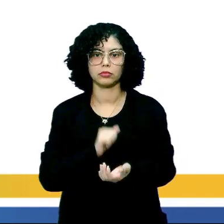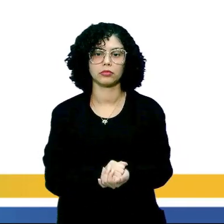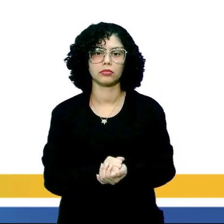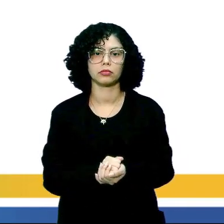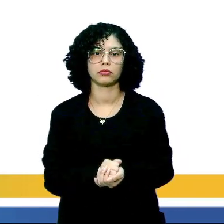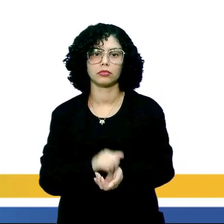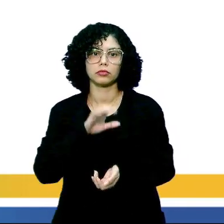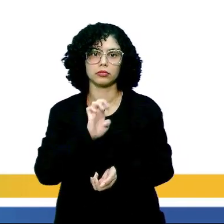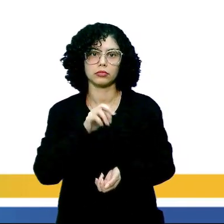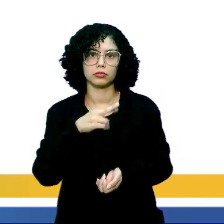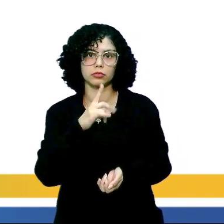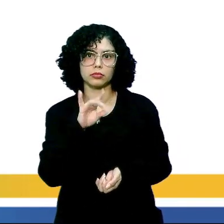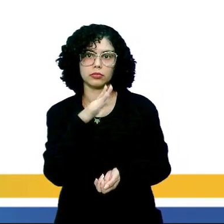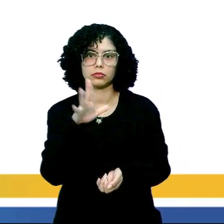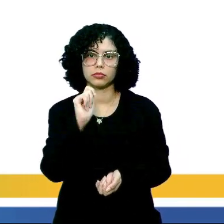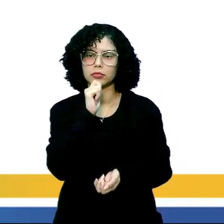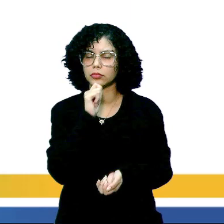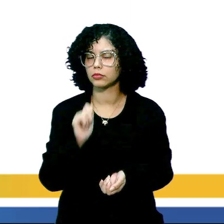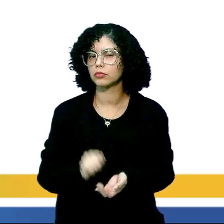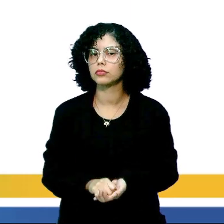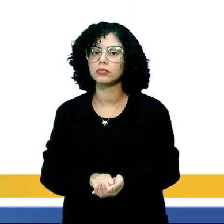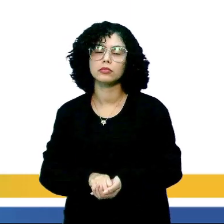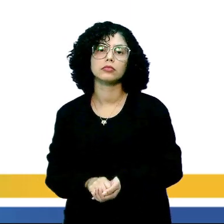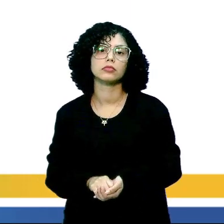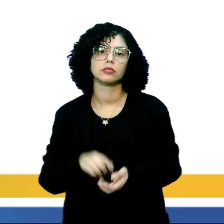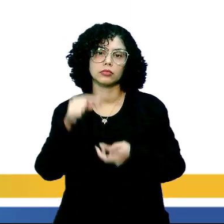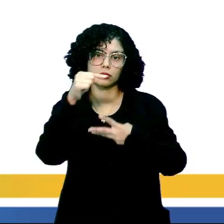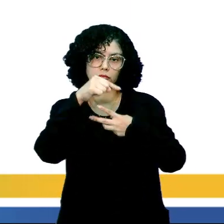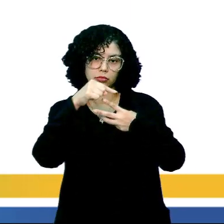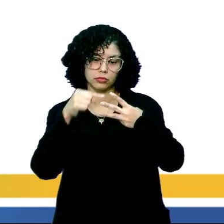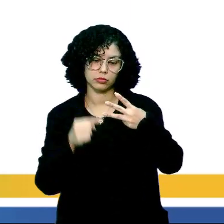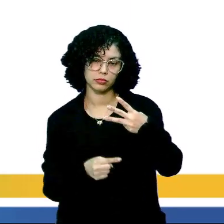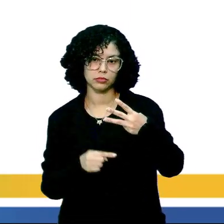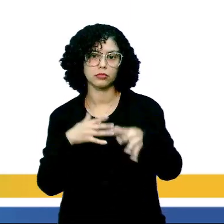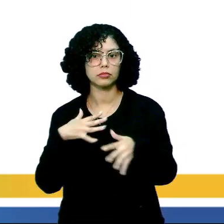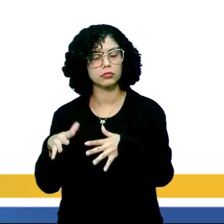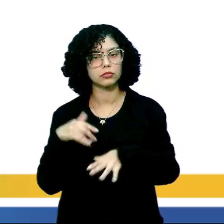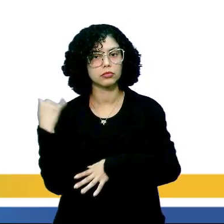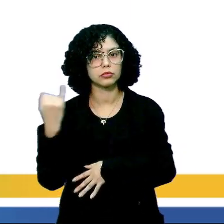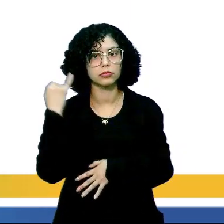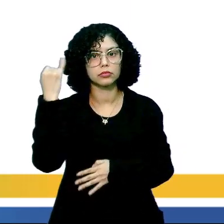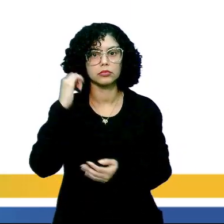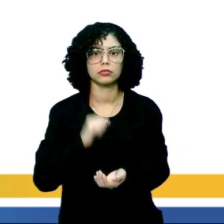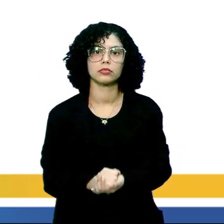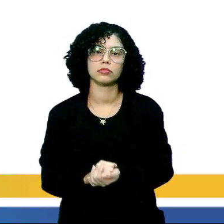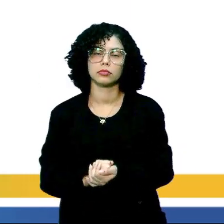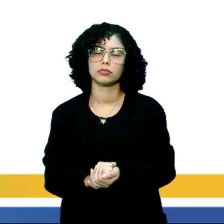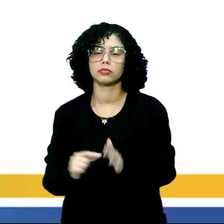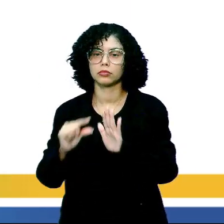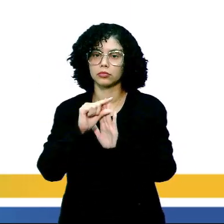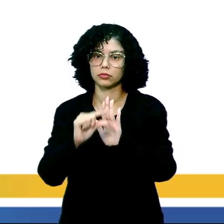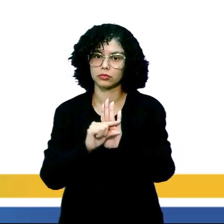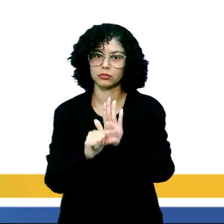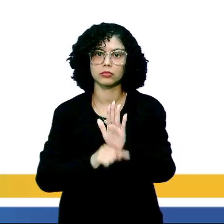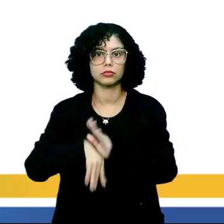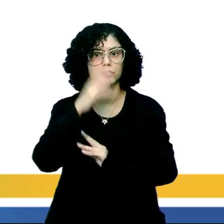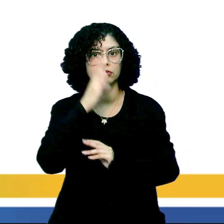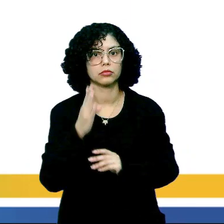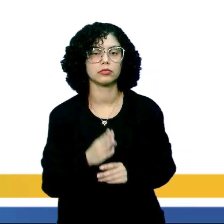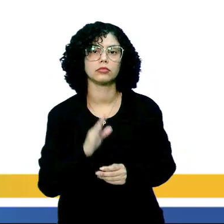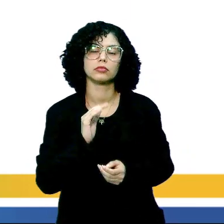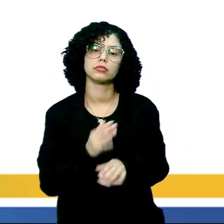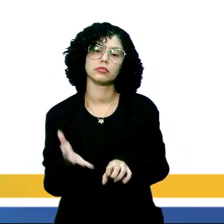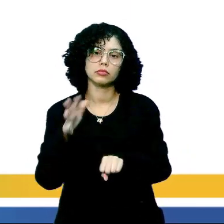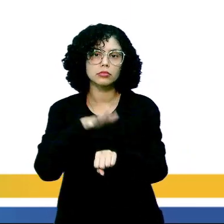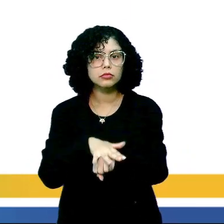sua emancipação. E nós temos 3 movimentos importantíssimos e principais aí no Brasil colônia.